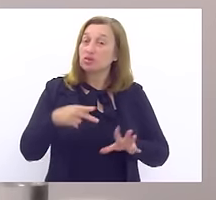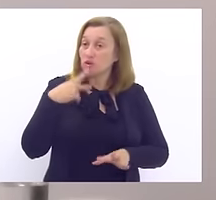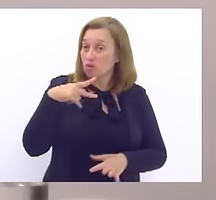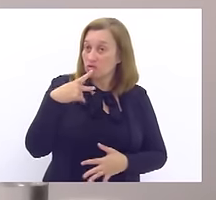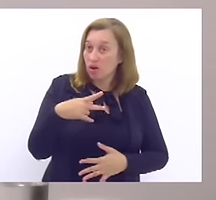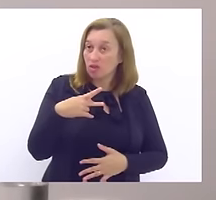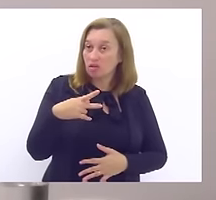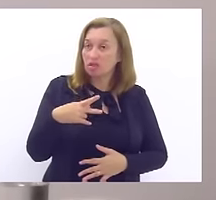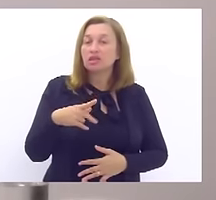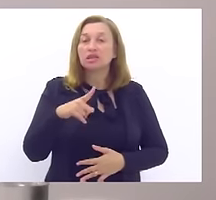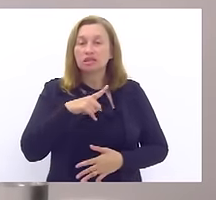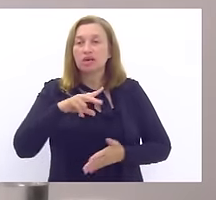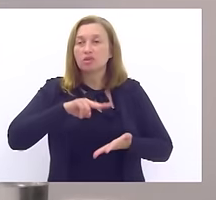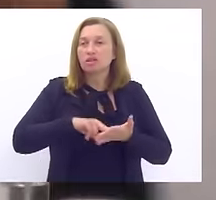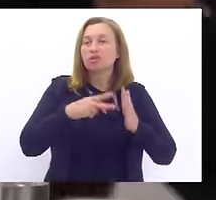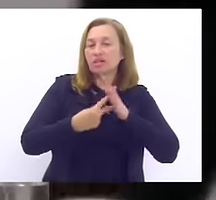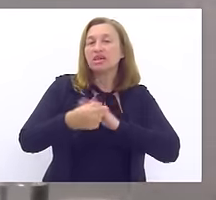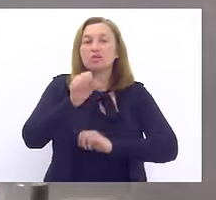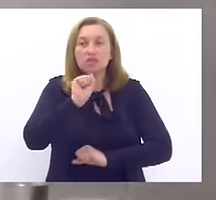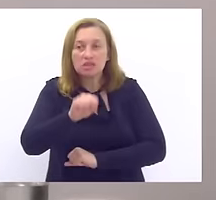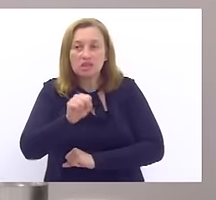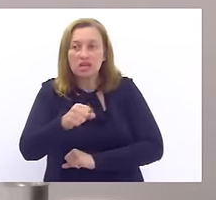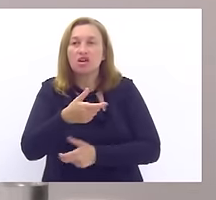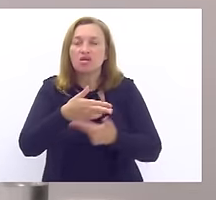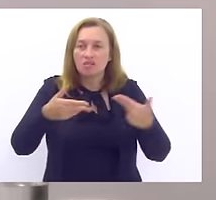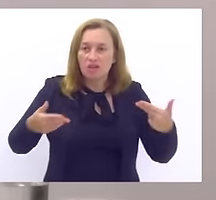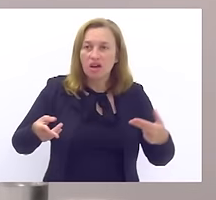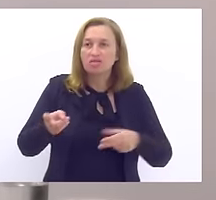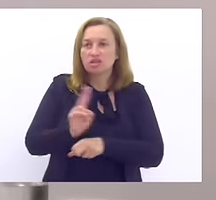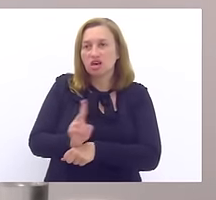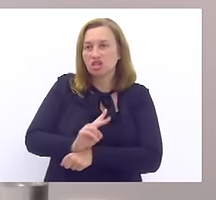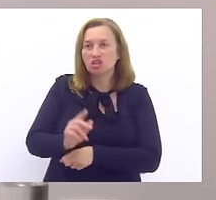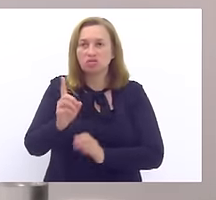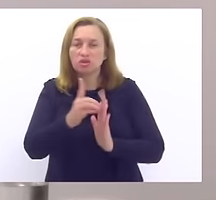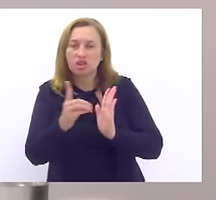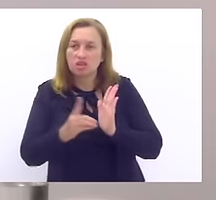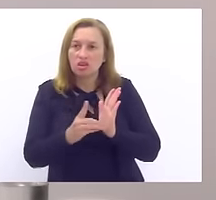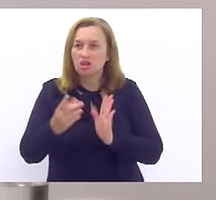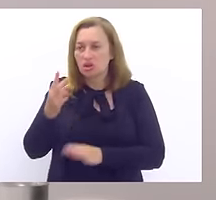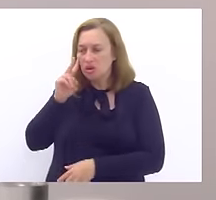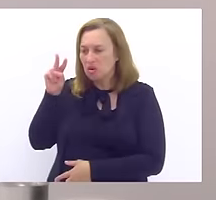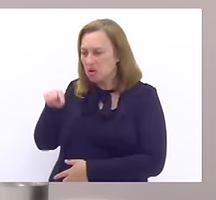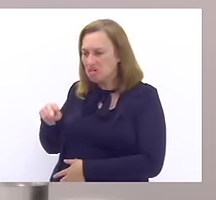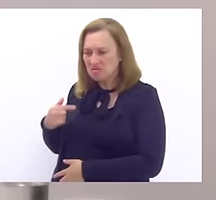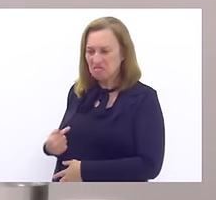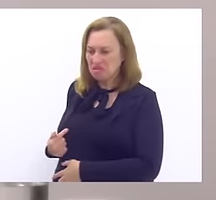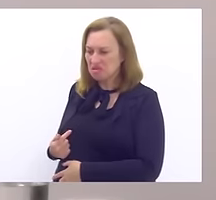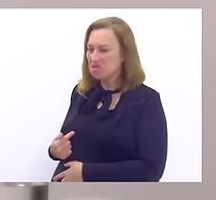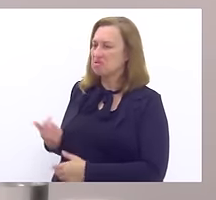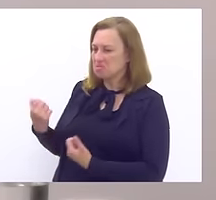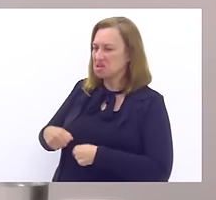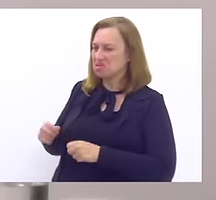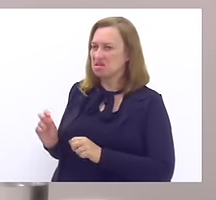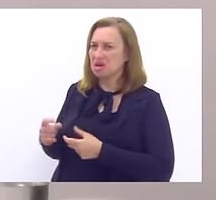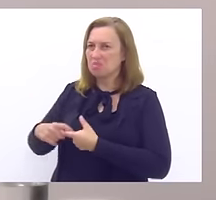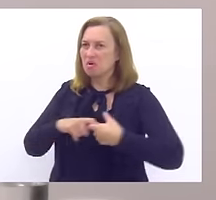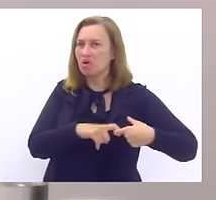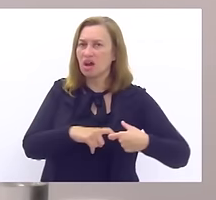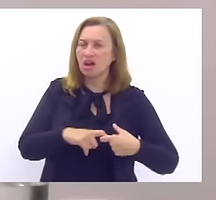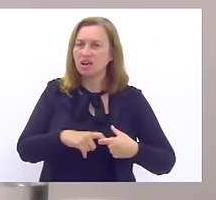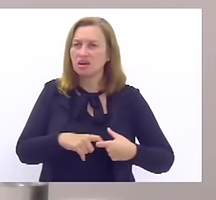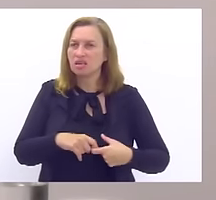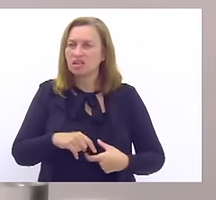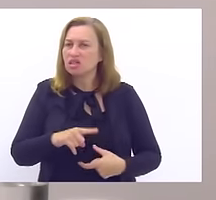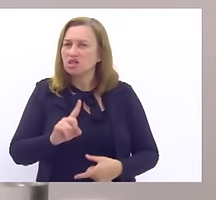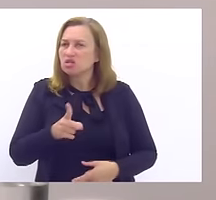digo é que há uma interpretação sim por muitos Agentes do Detran que dizem olhando não tem que rebocar E isso